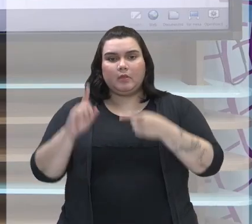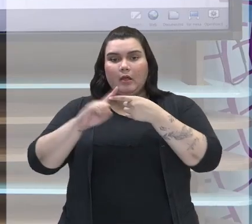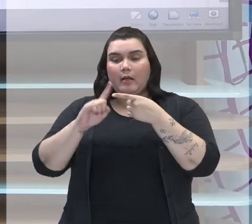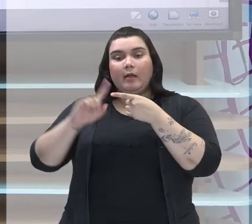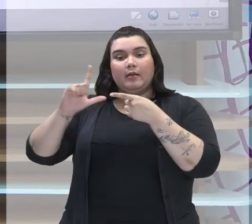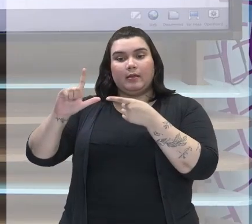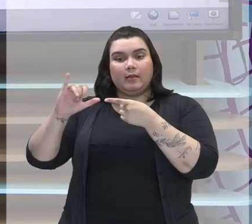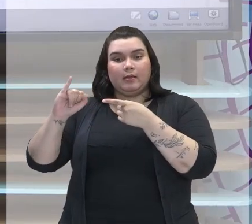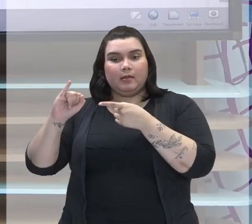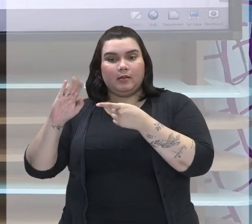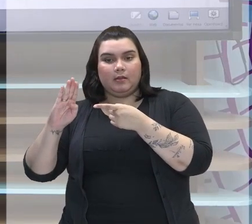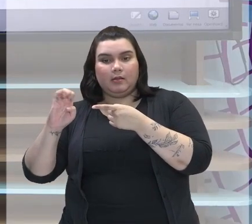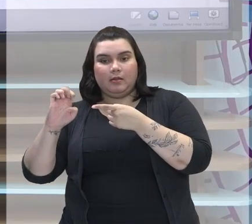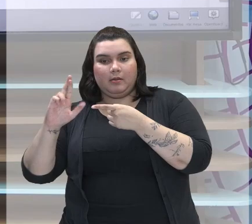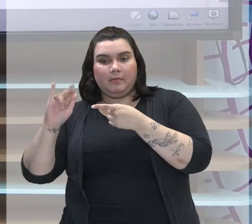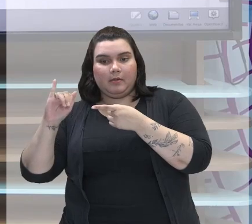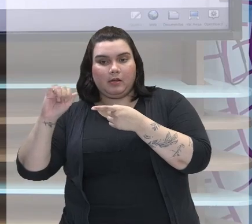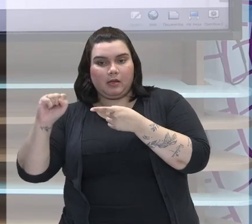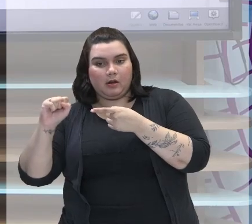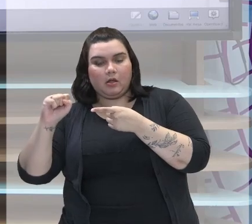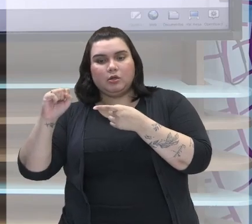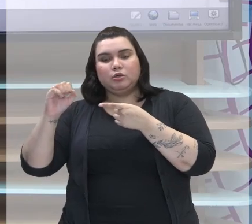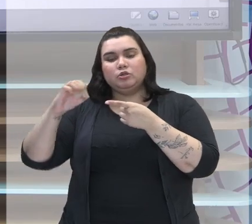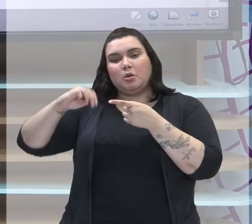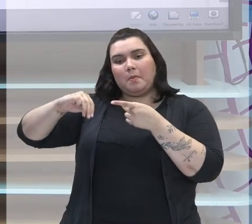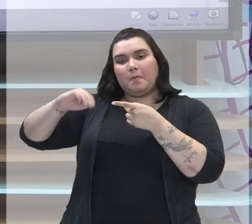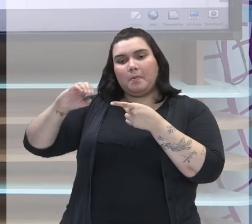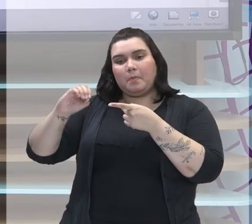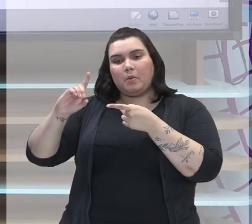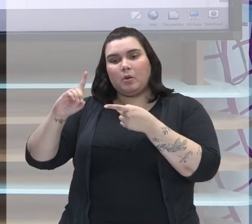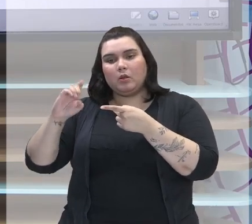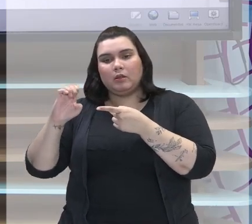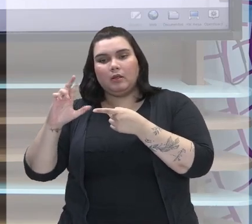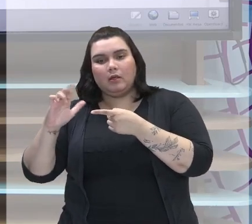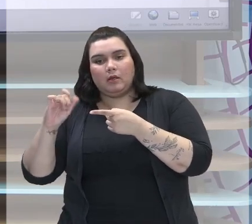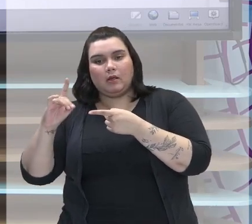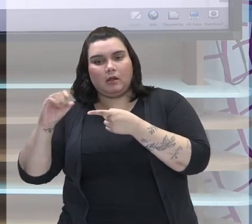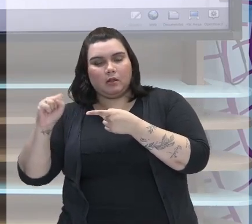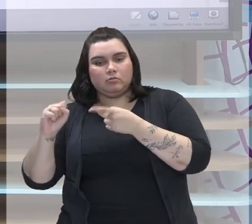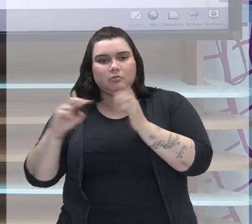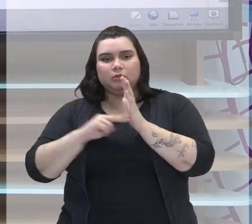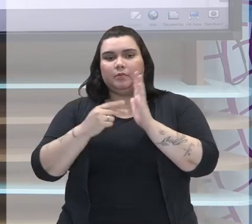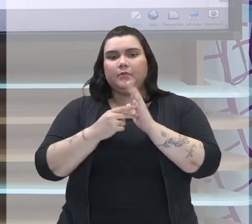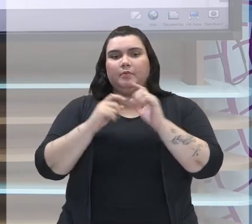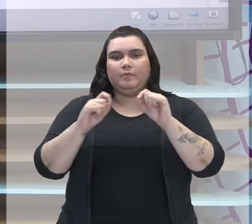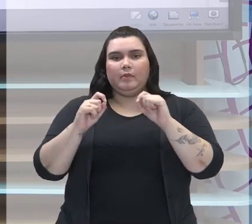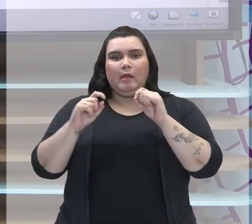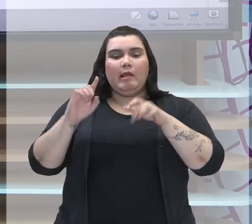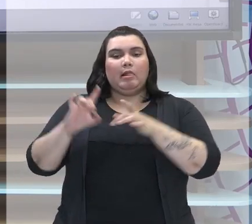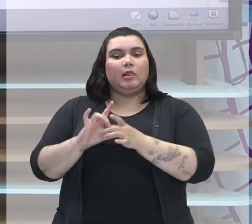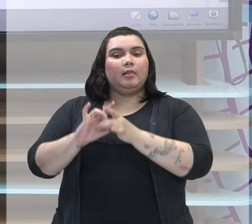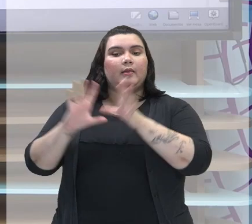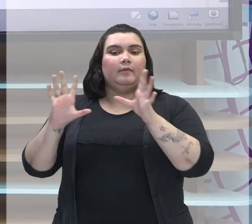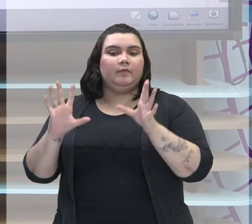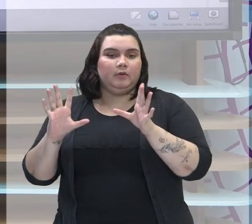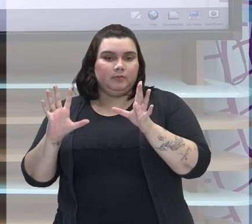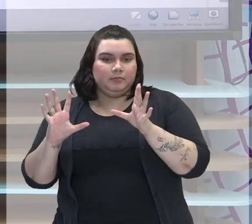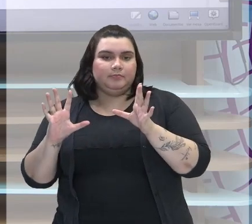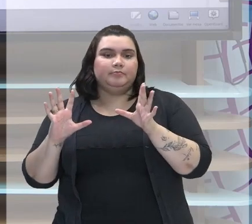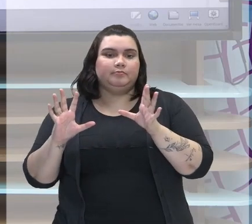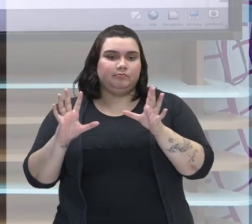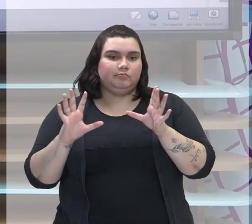liberais moderados. O que é algo liberal? É algo que não está preso, né? É algo